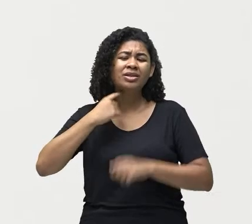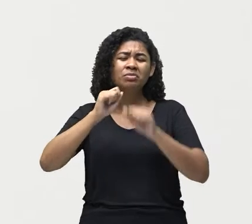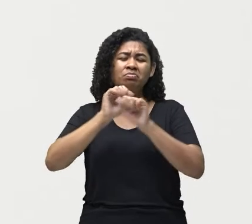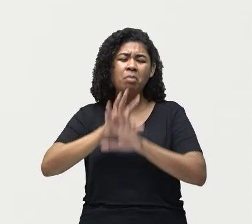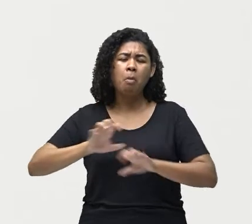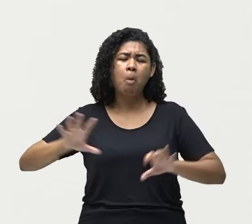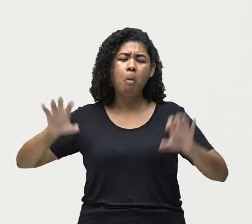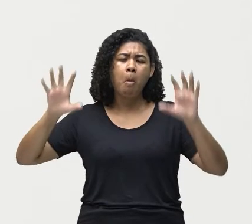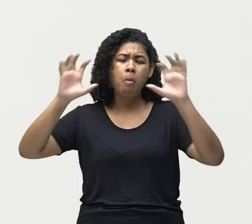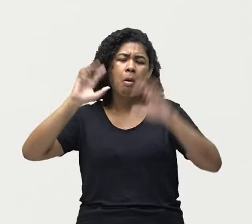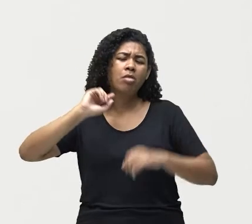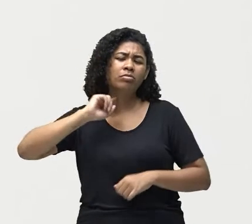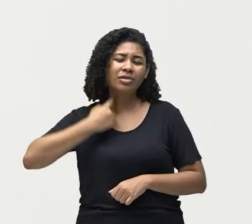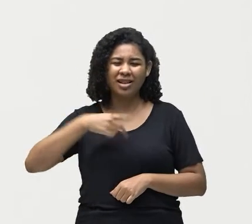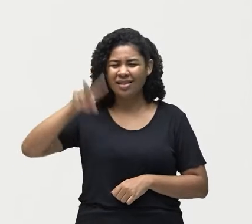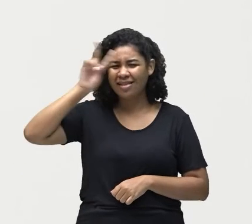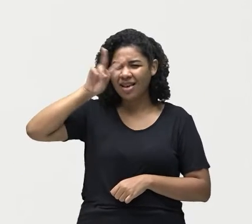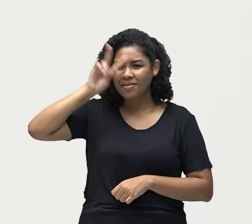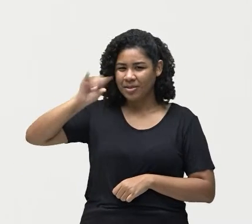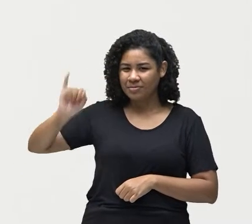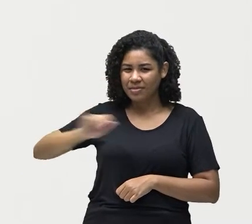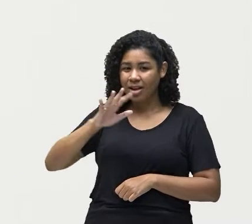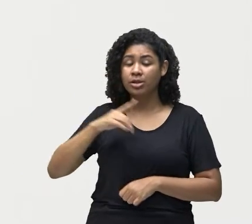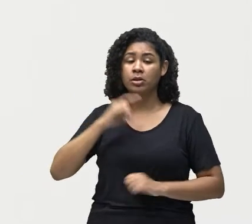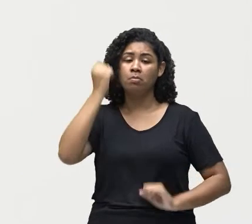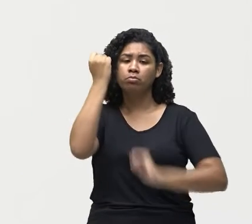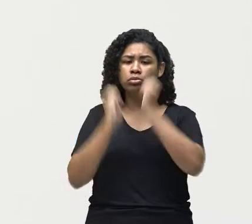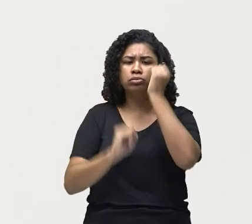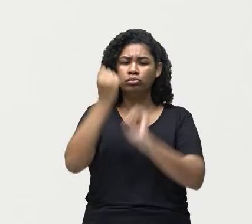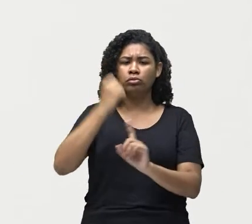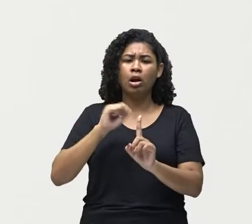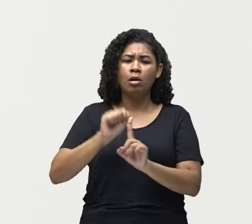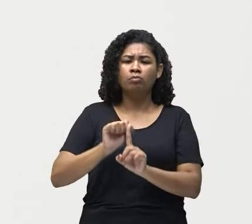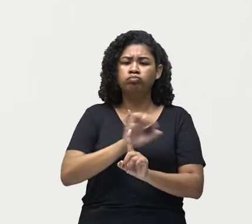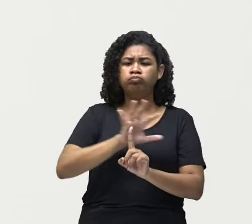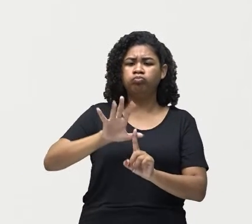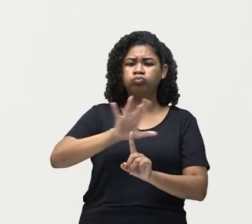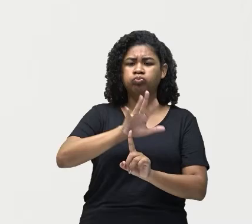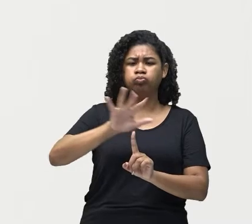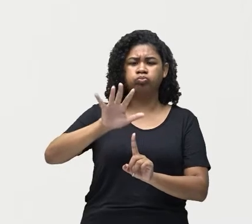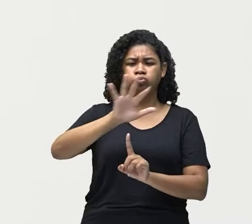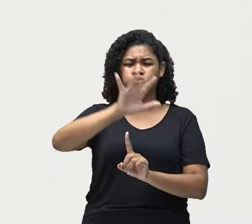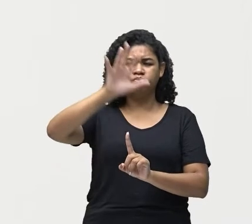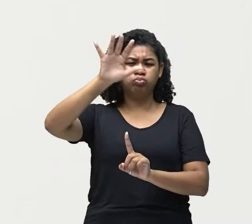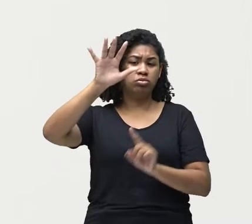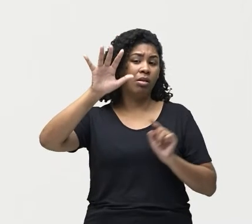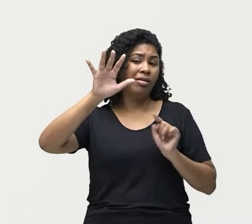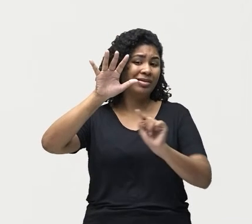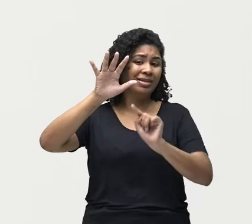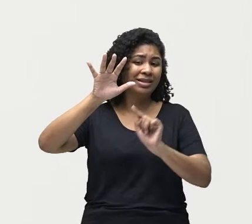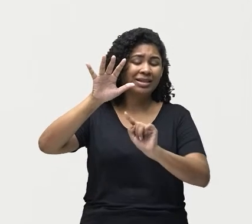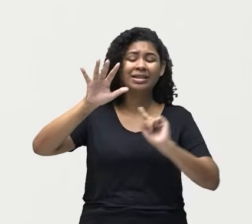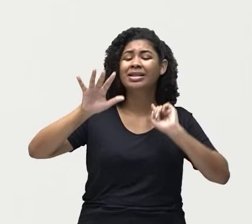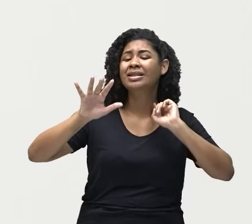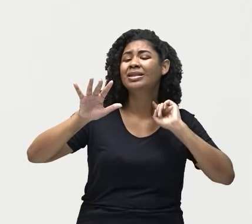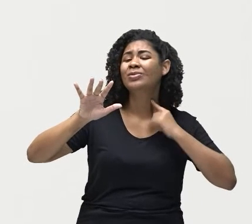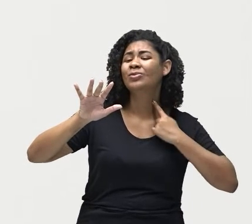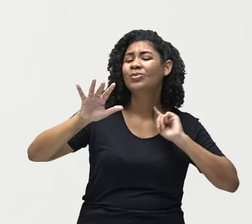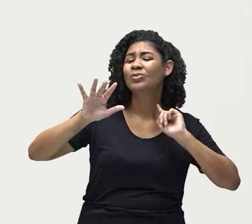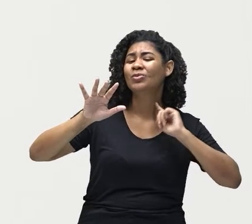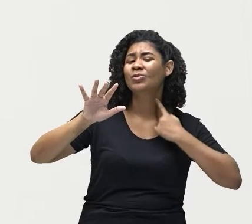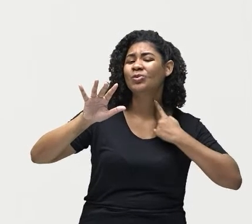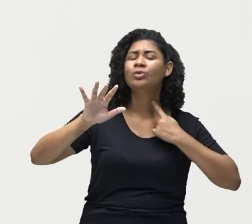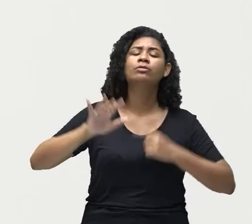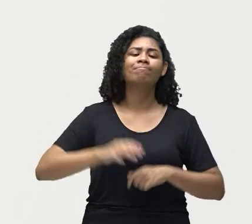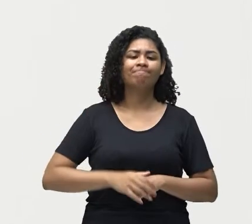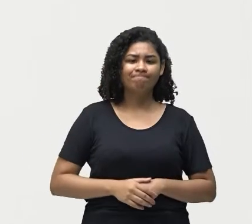na imagem anterior que sai ali, ó, muita fumaça através dessa usina, né? Então, essa fumaça tem gases poluentes,